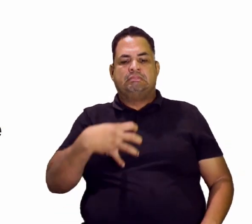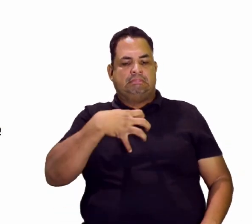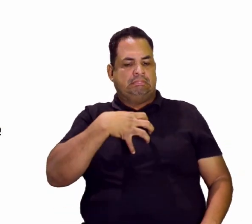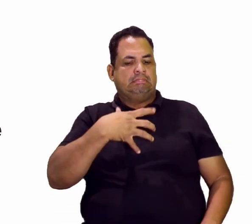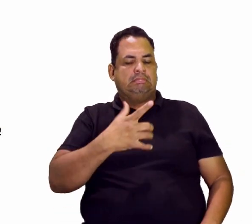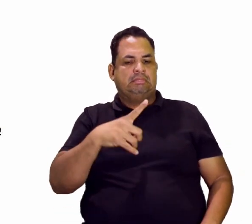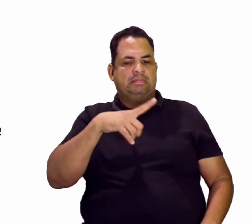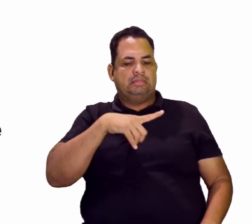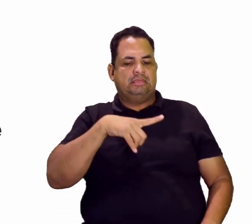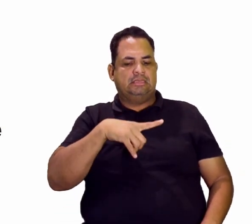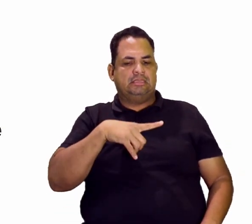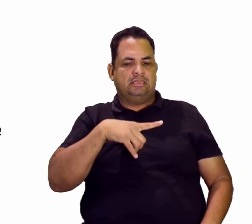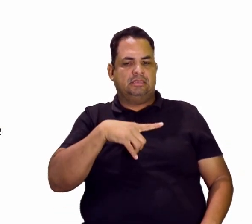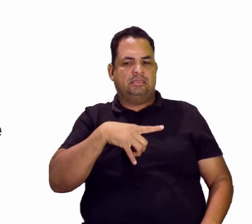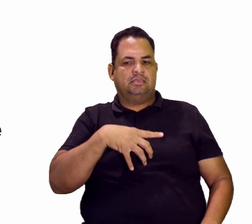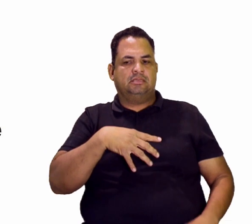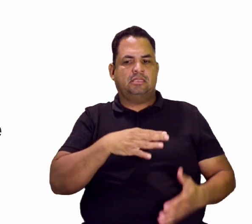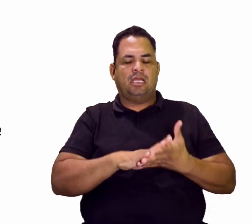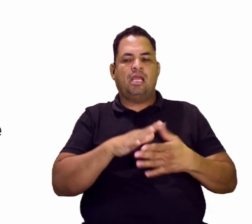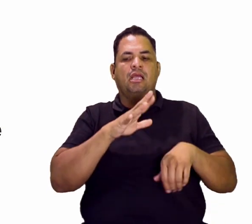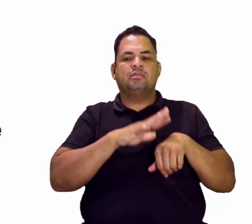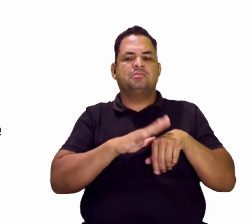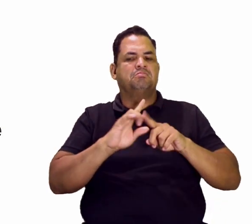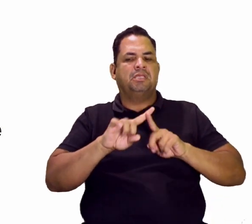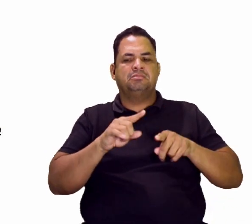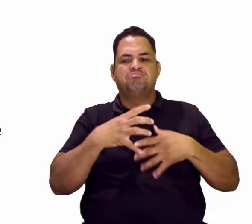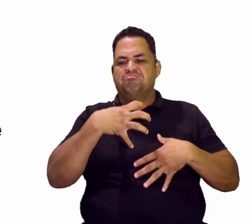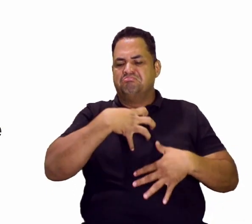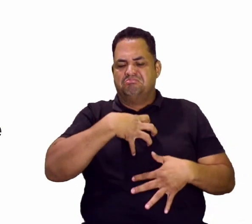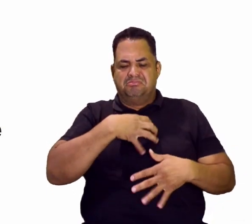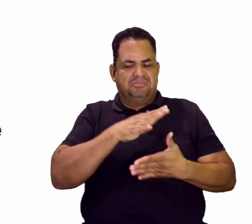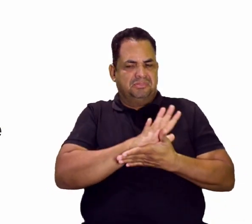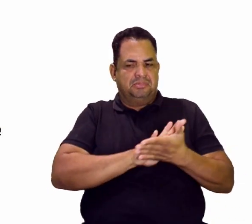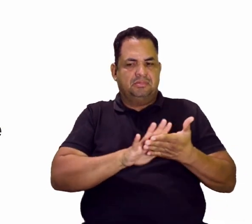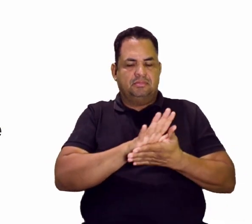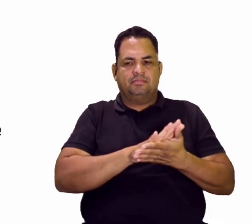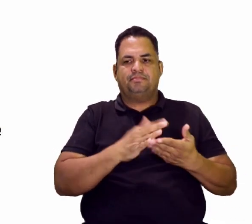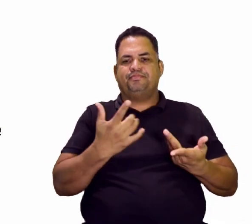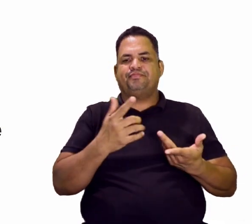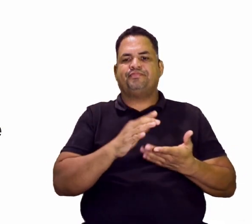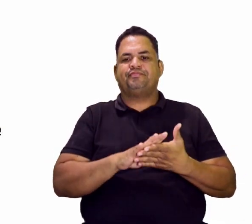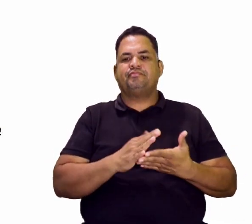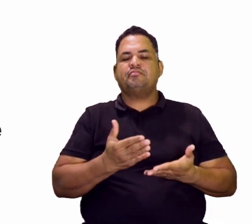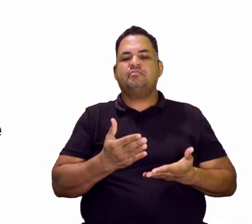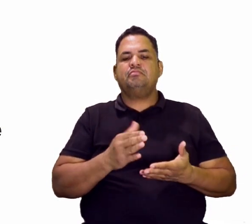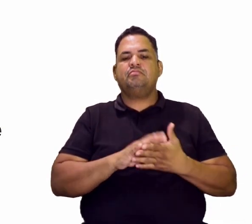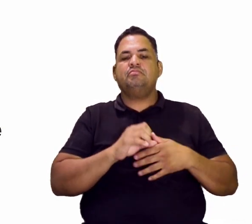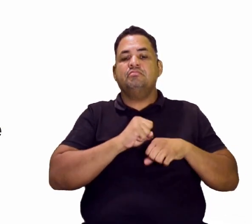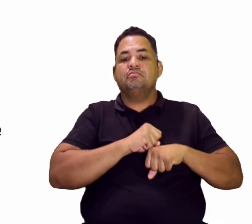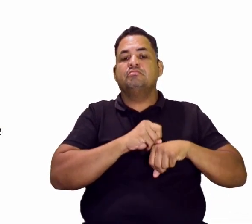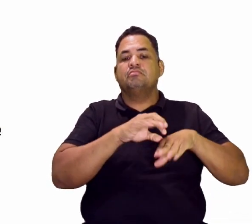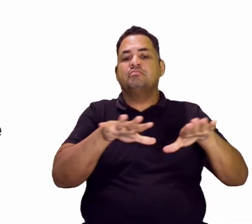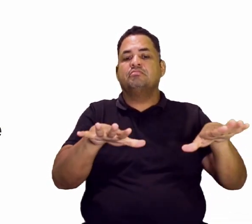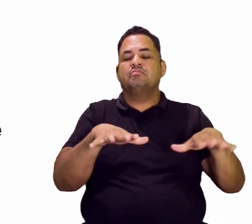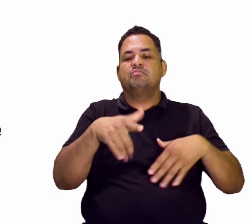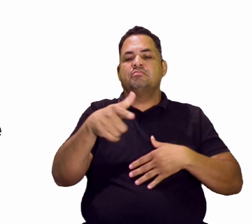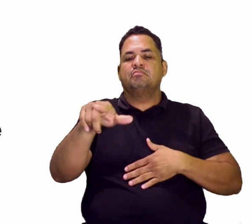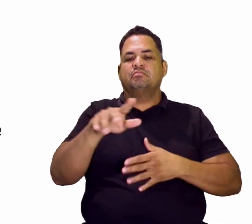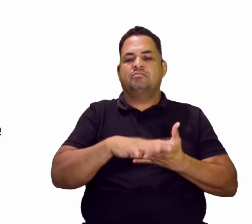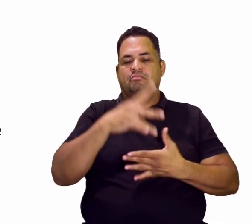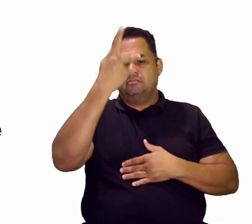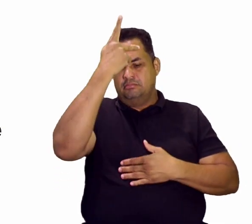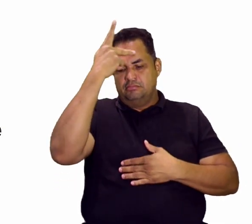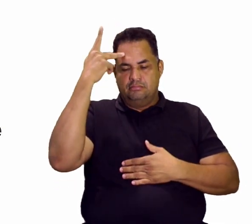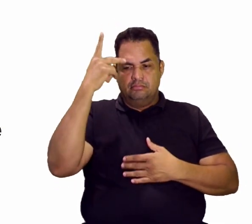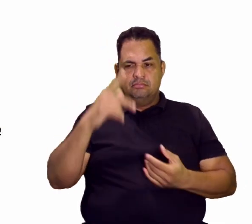agente infeccioso, mas não manifestam nenhum sintoma. E essas pessoas justamente são que vão transmitindo para as outras pessoas